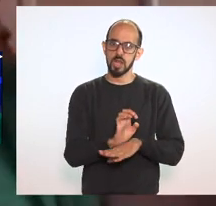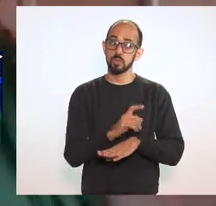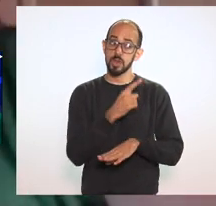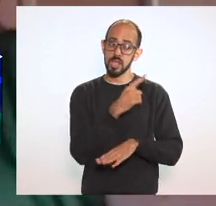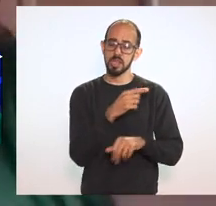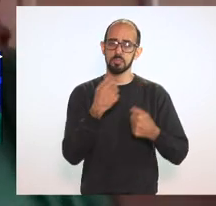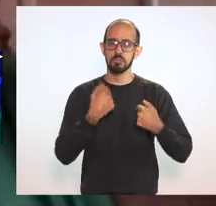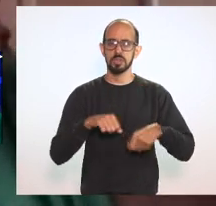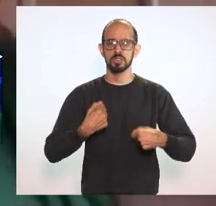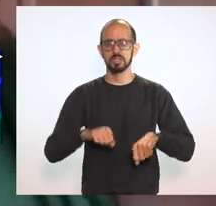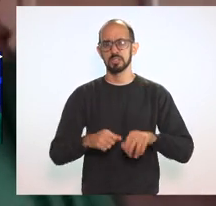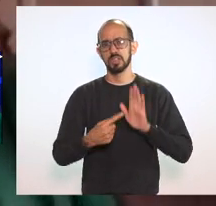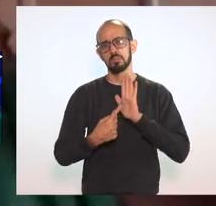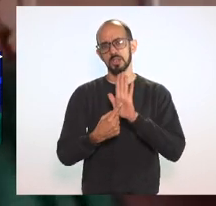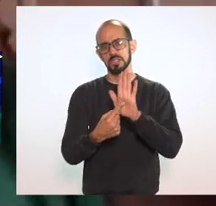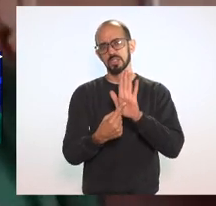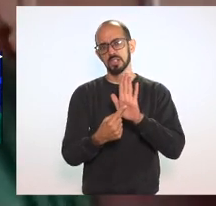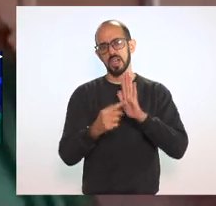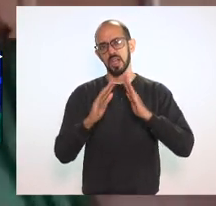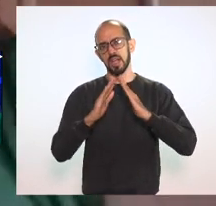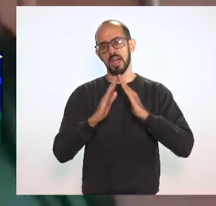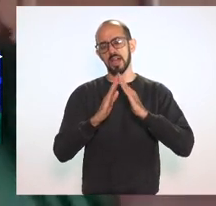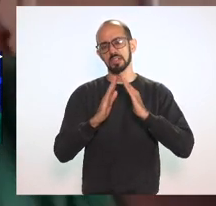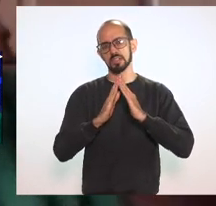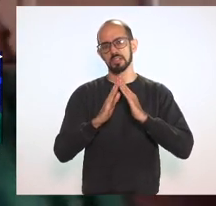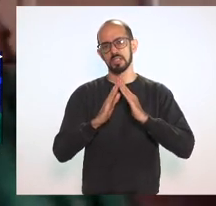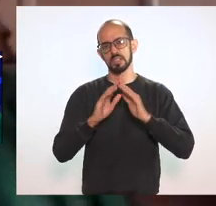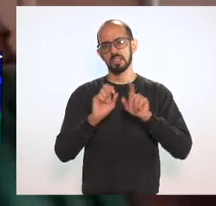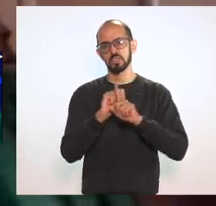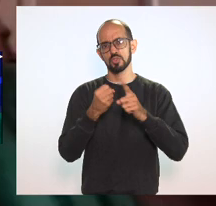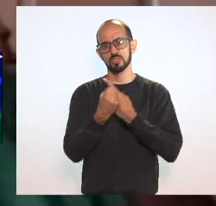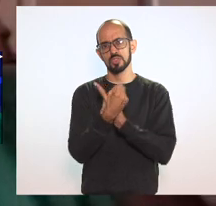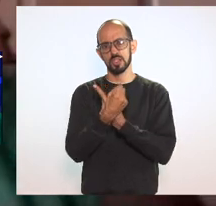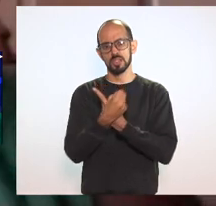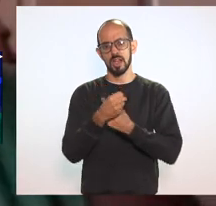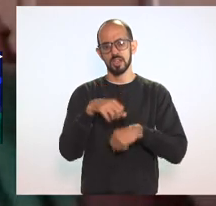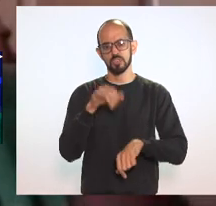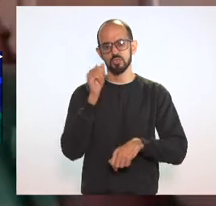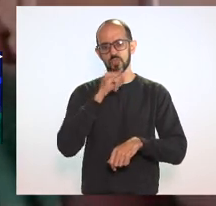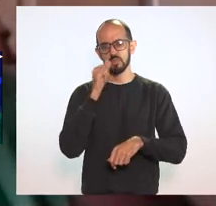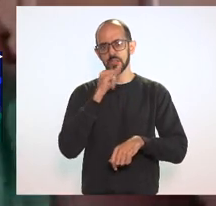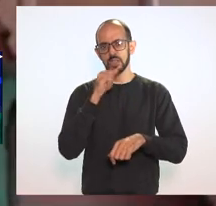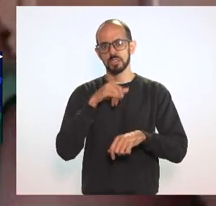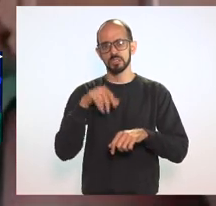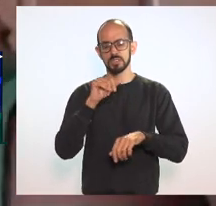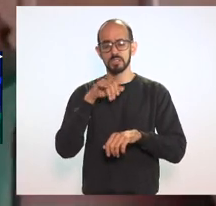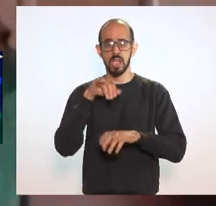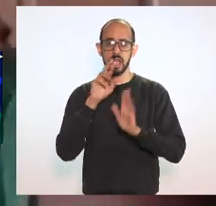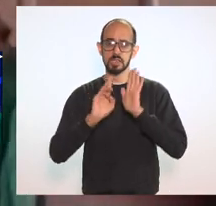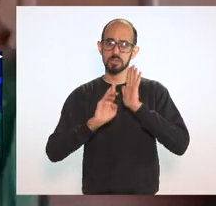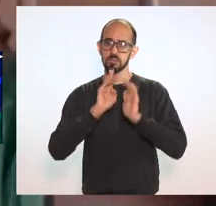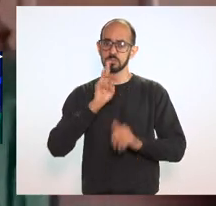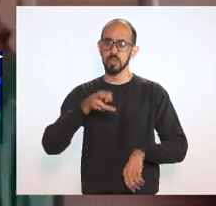precisa apresentar a essa casa EA sociedade Fluminense e respostas